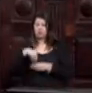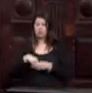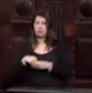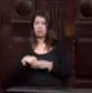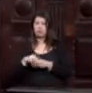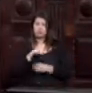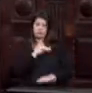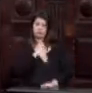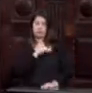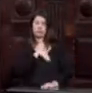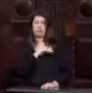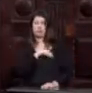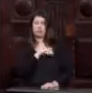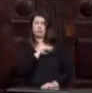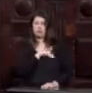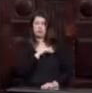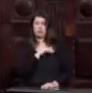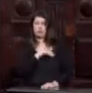folha salarial,